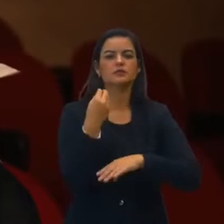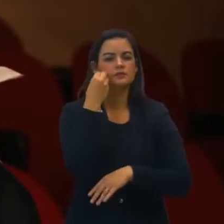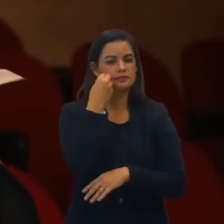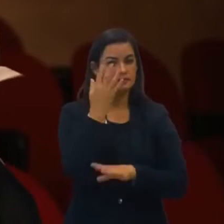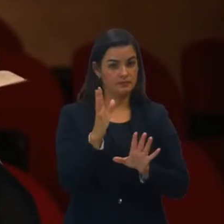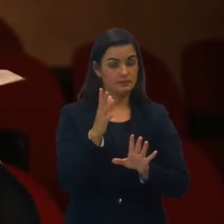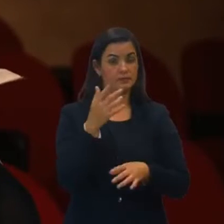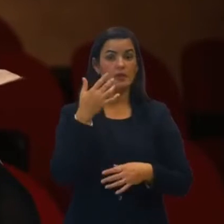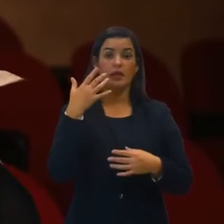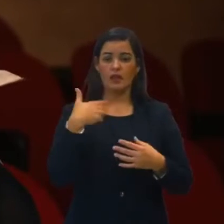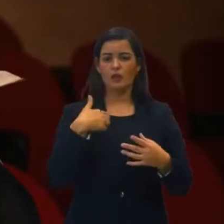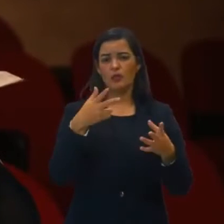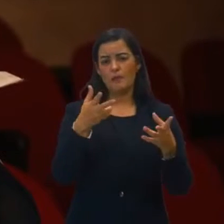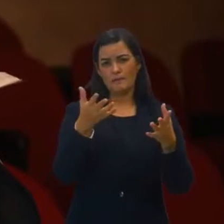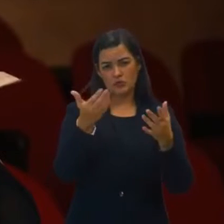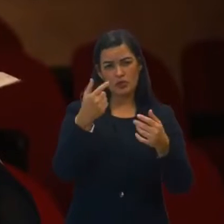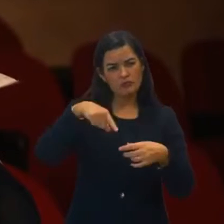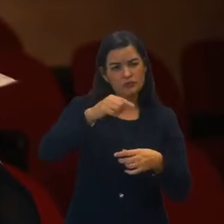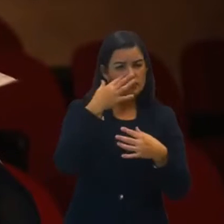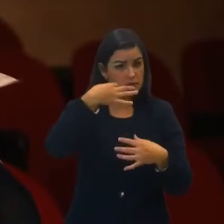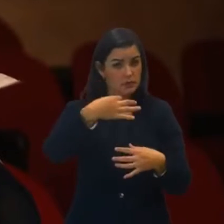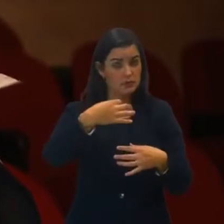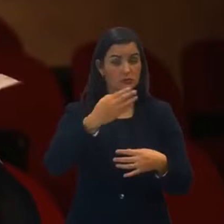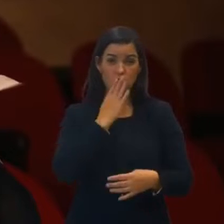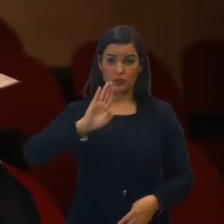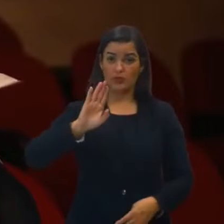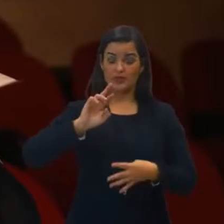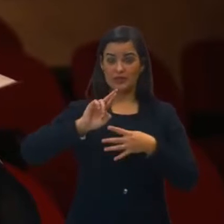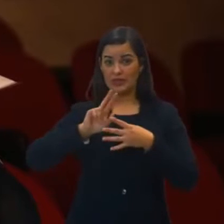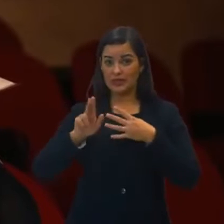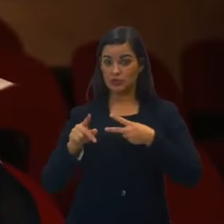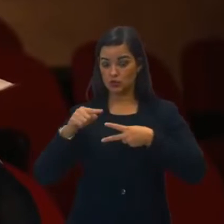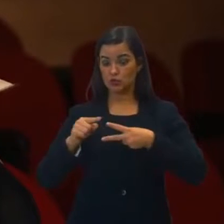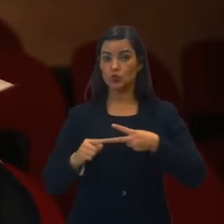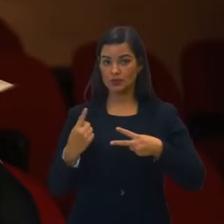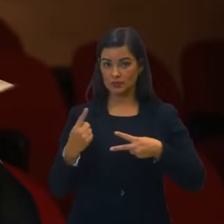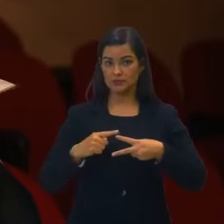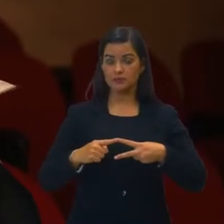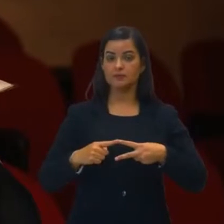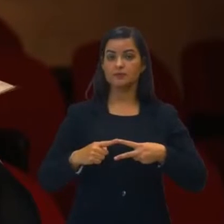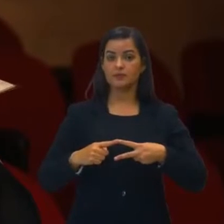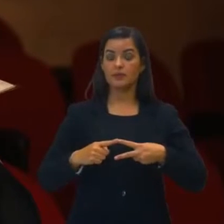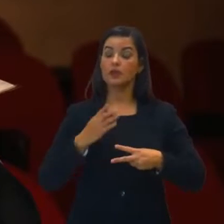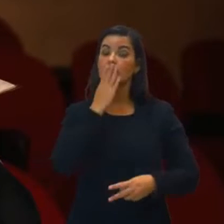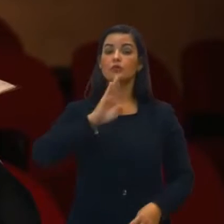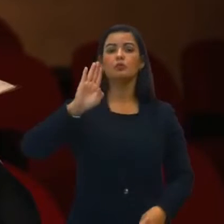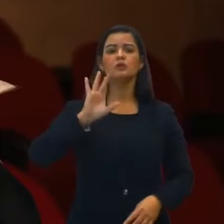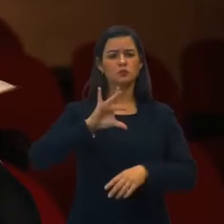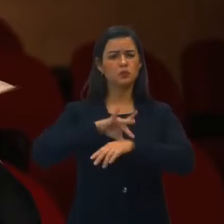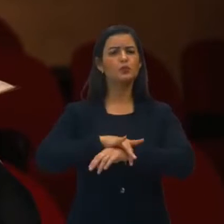Chama a sua atenção para o fato de que esta promessa tem 2 características. Primeira, é uma promessa